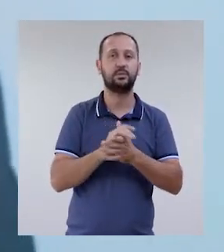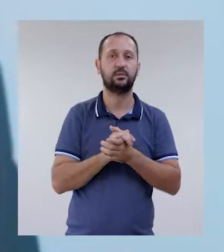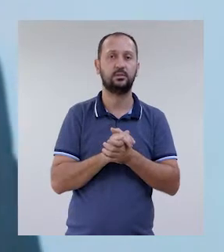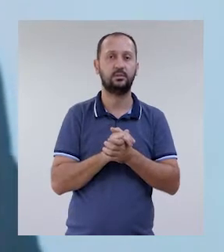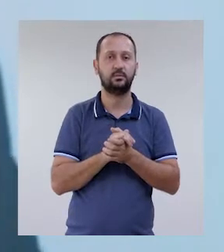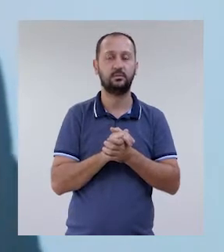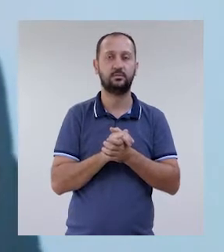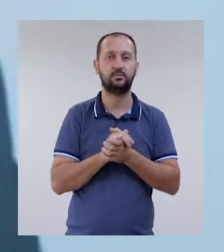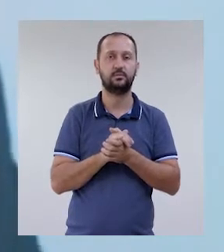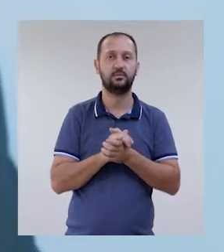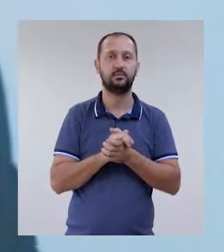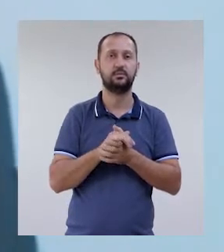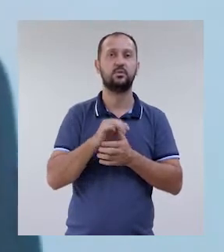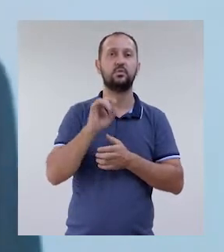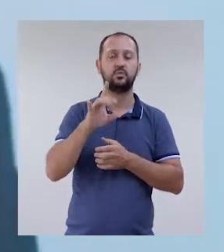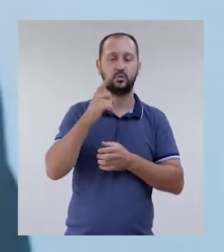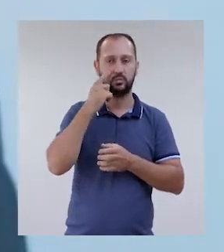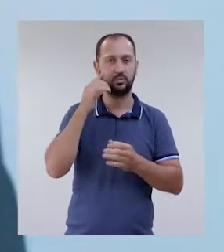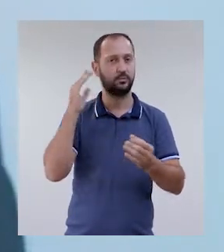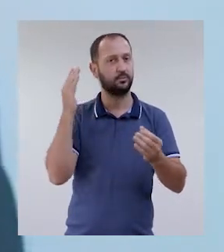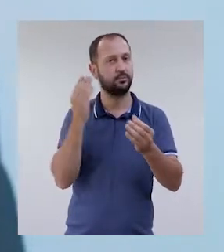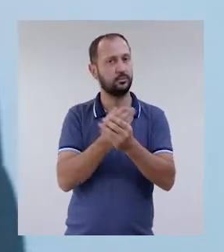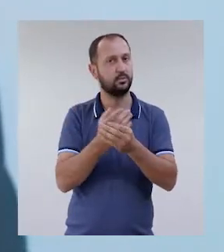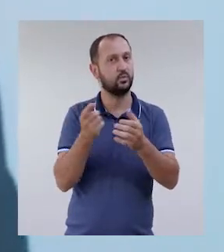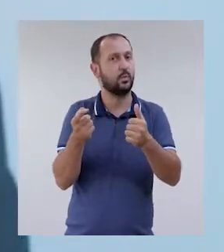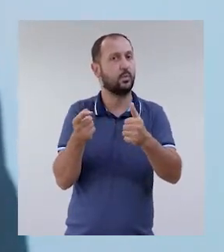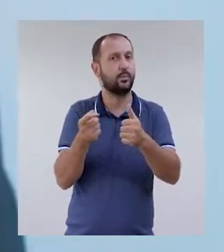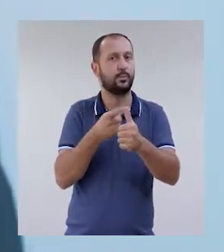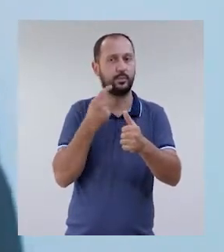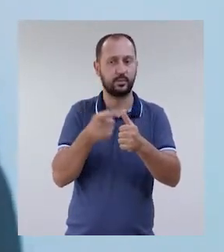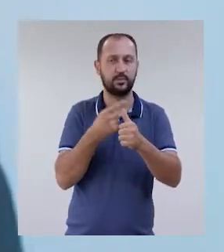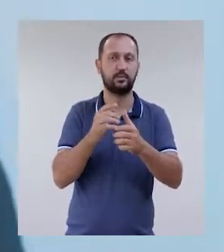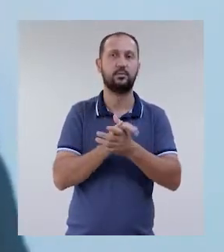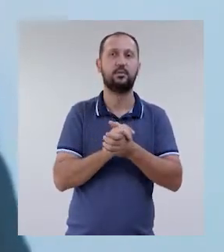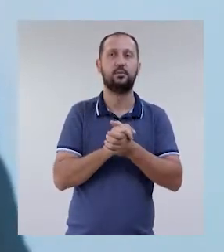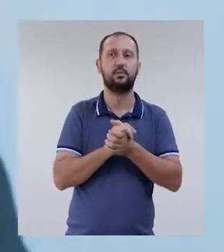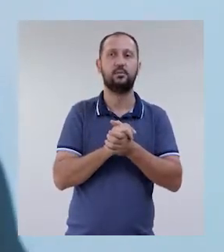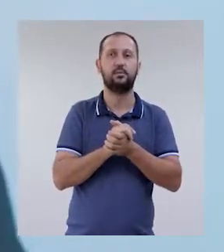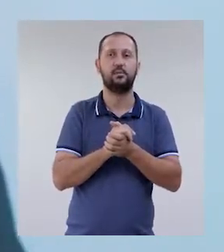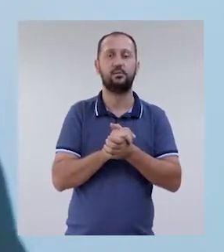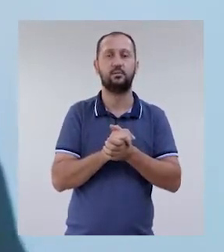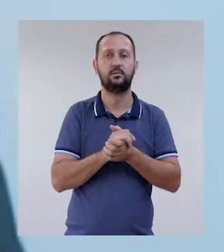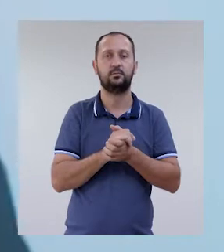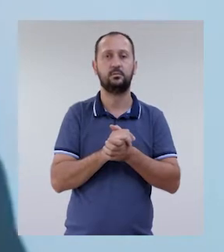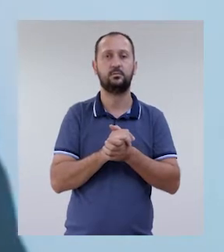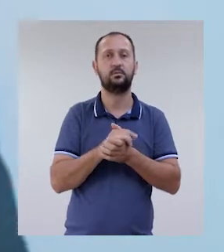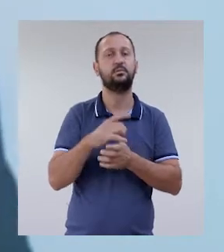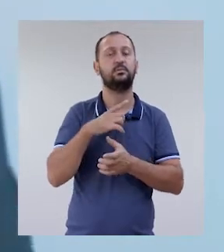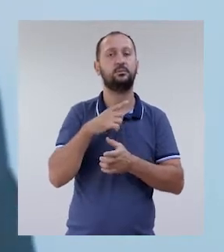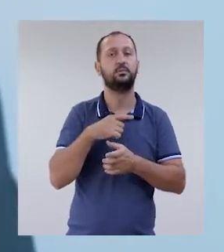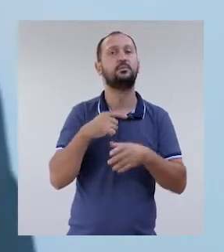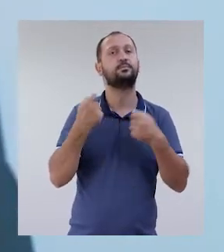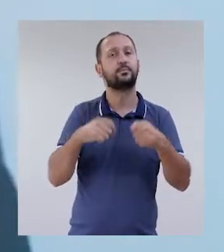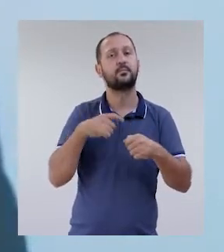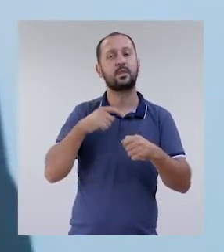que, com exceção dos processos, e no primeiro grau, né, onde